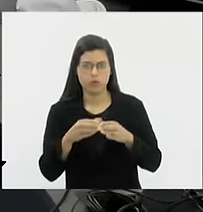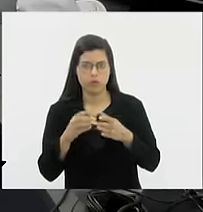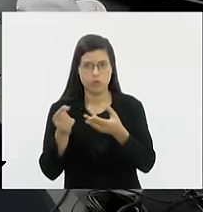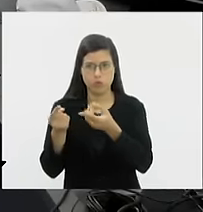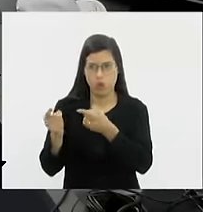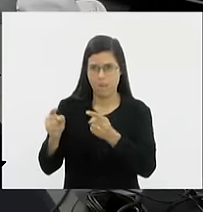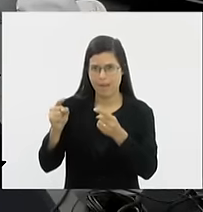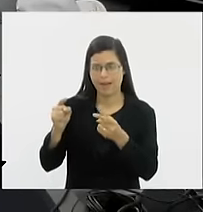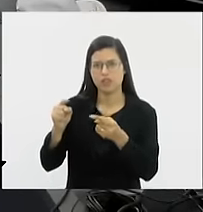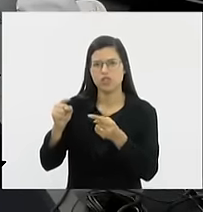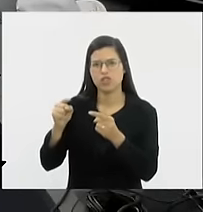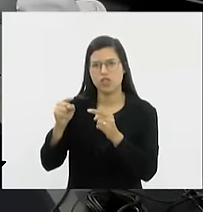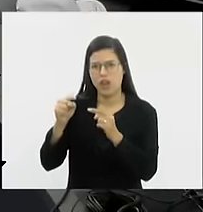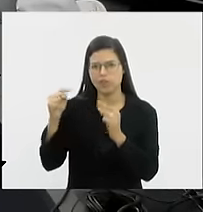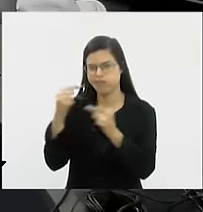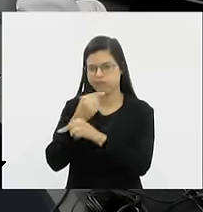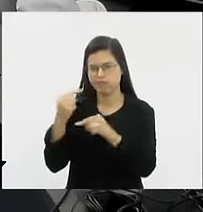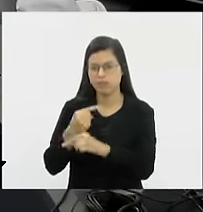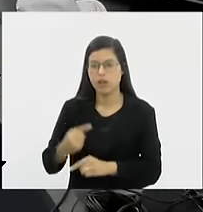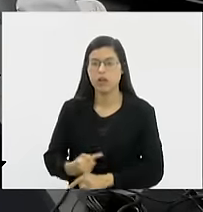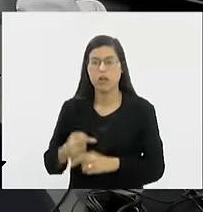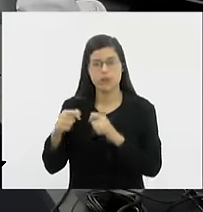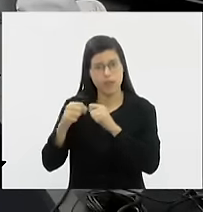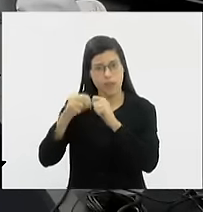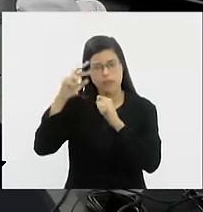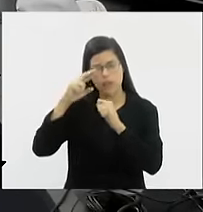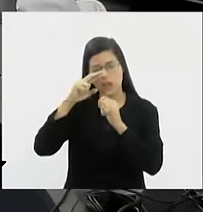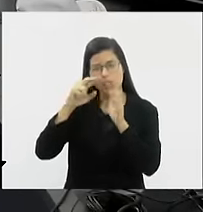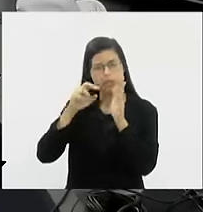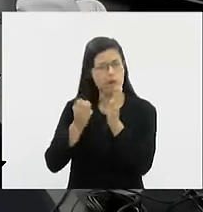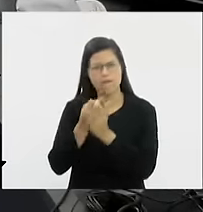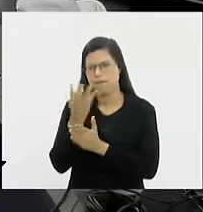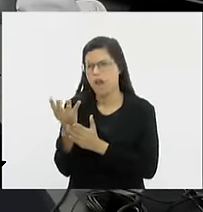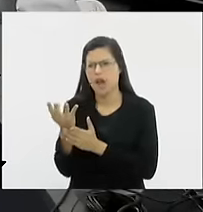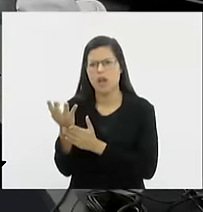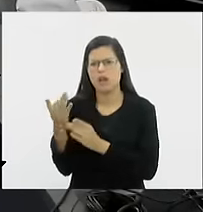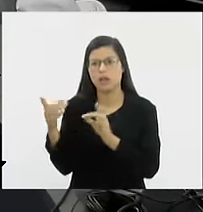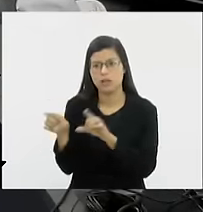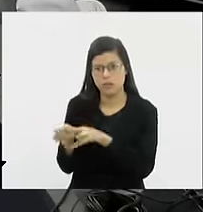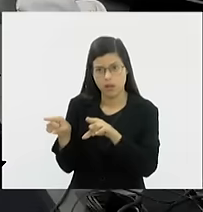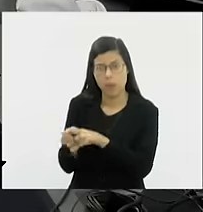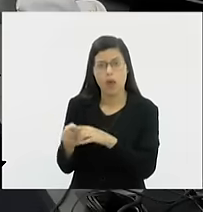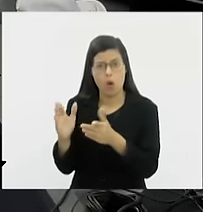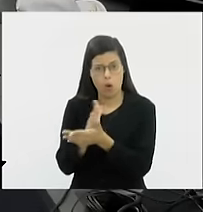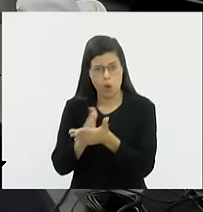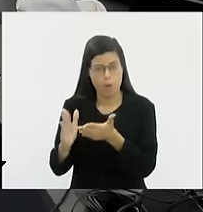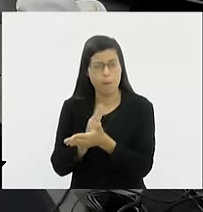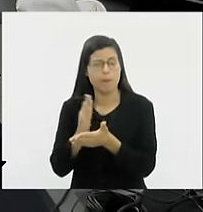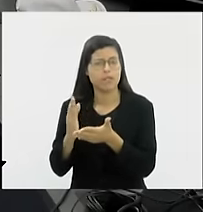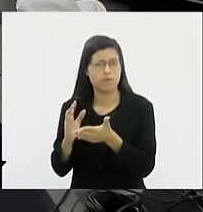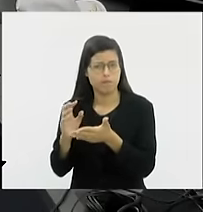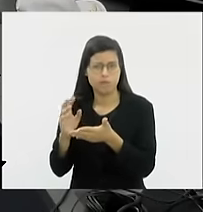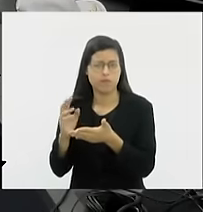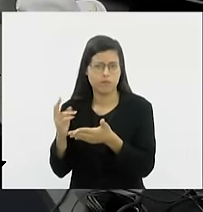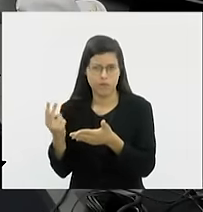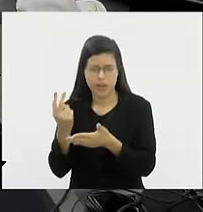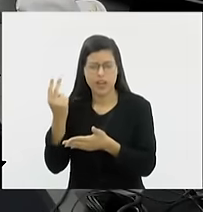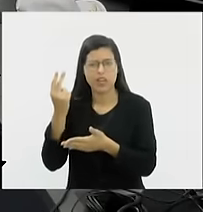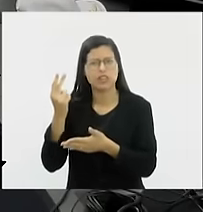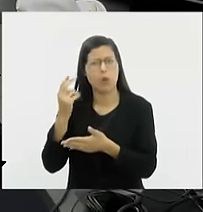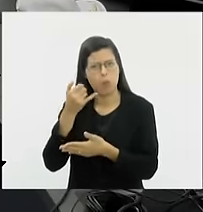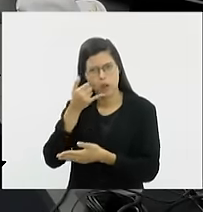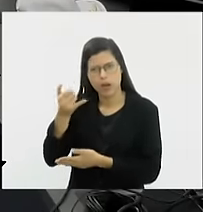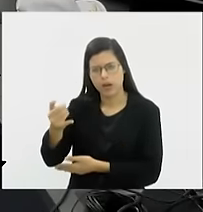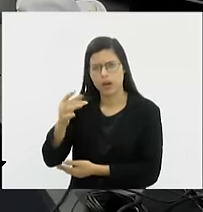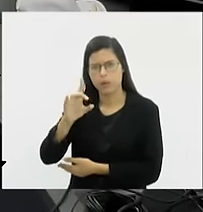Desordem, nós fizemos diversas fiscalizações, inclusive contando com o Detro. Algumas vezes eu liguei pessoalmente para o senhor para solicitar